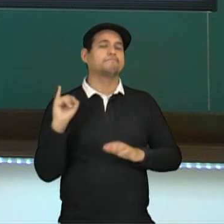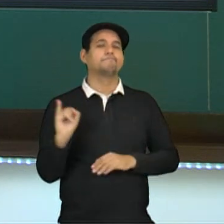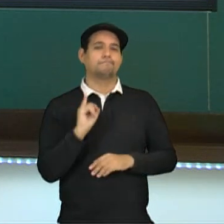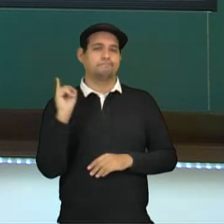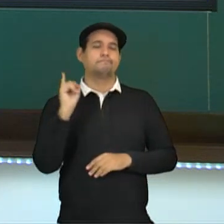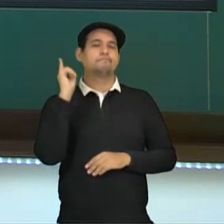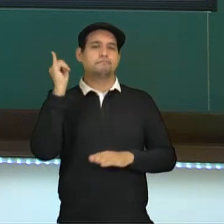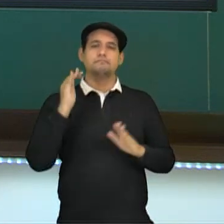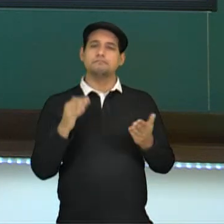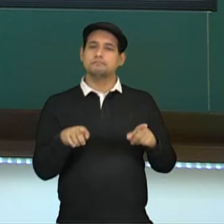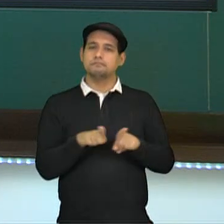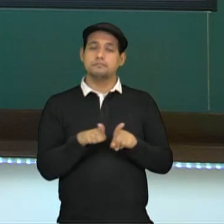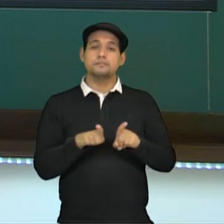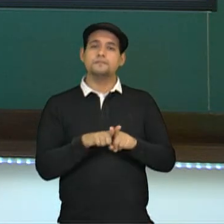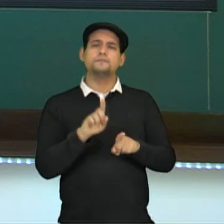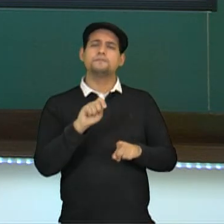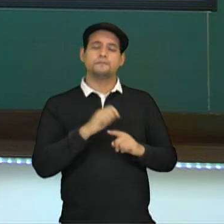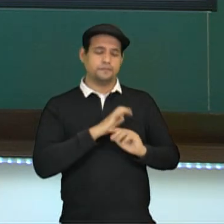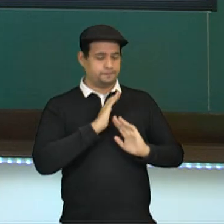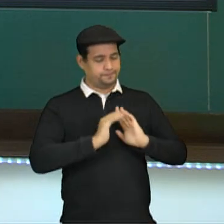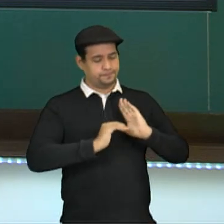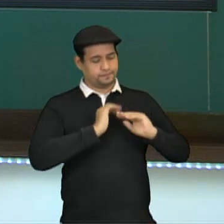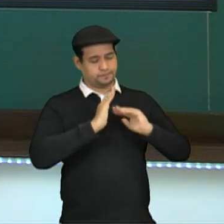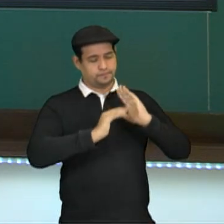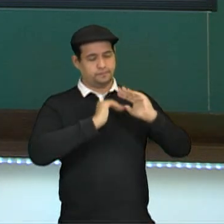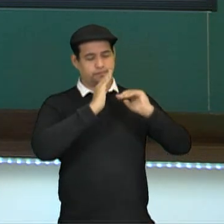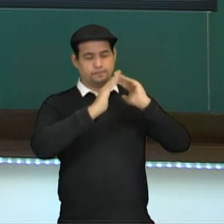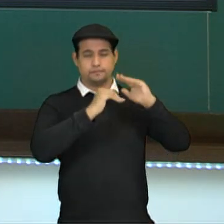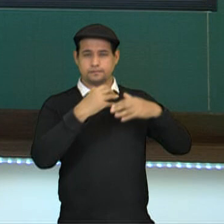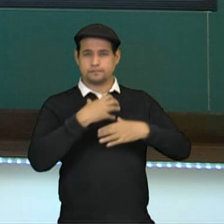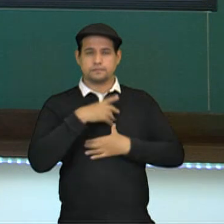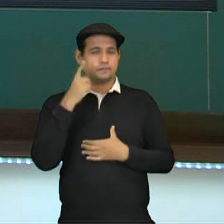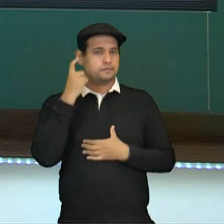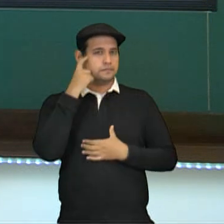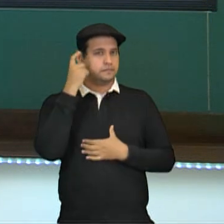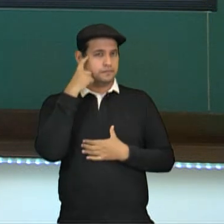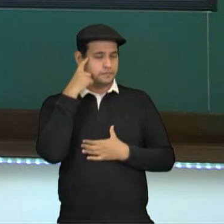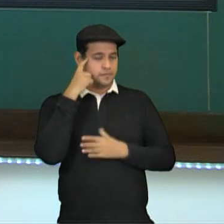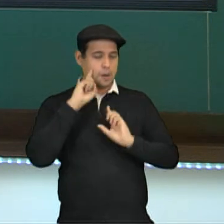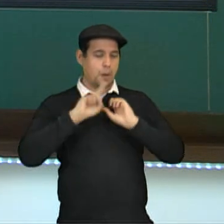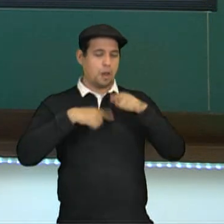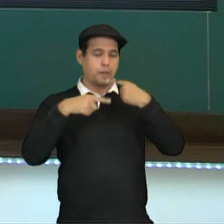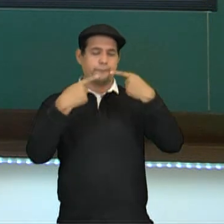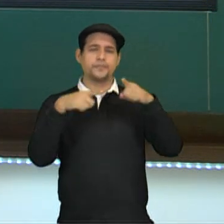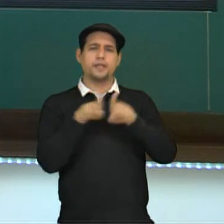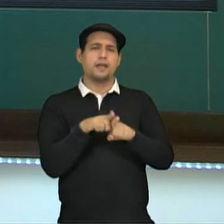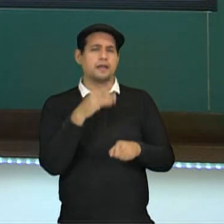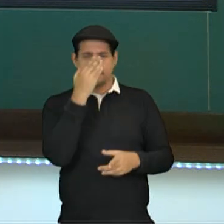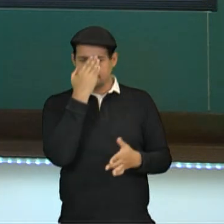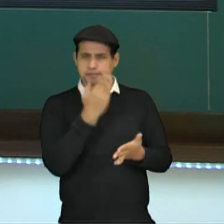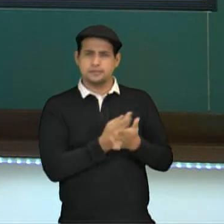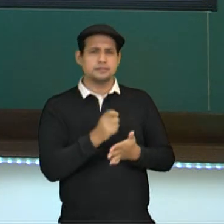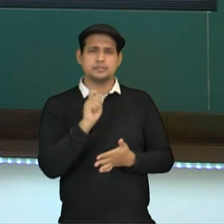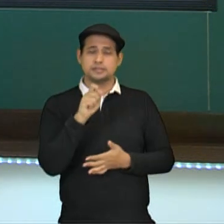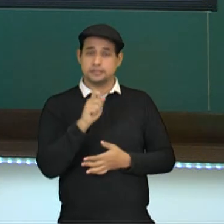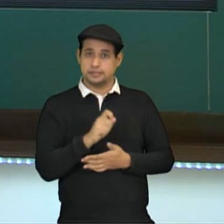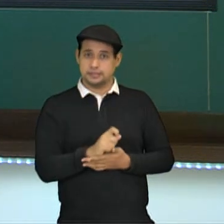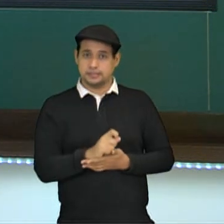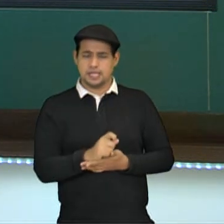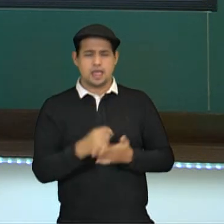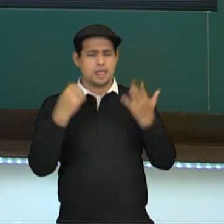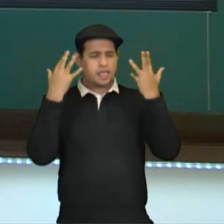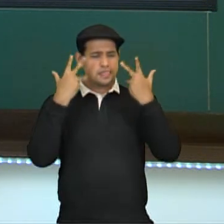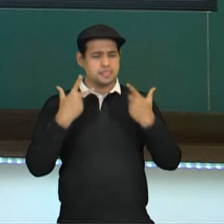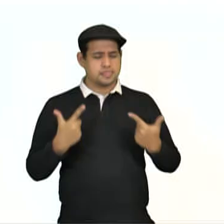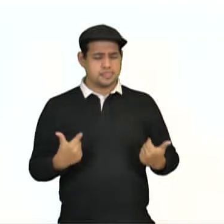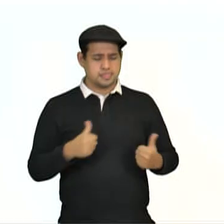importantes hoje, né, para a construção desse pensamento evolucionista. Ele acreditava, então, que as espécies,